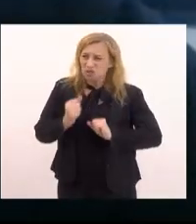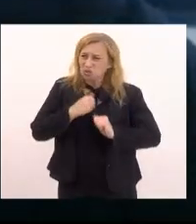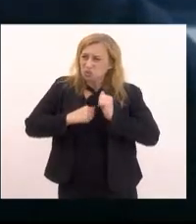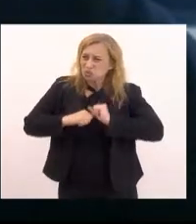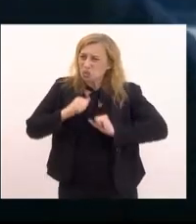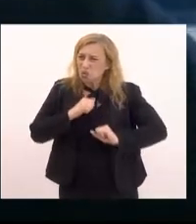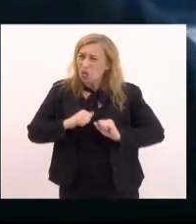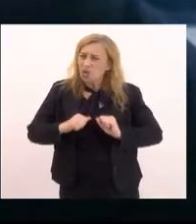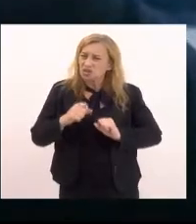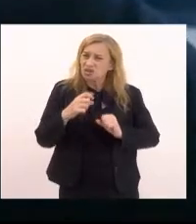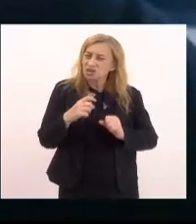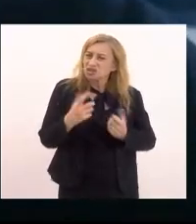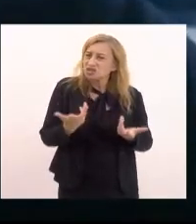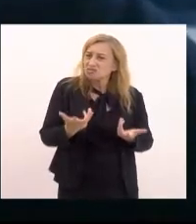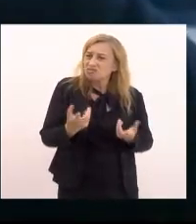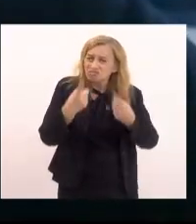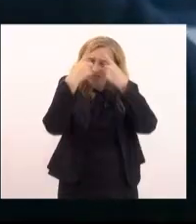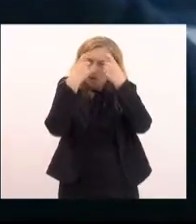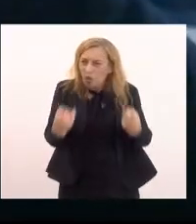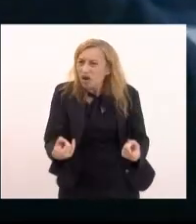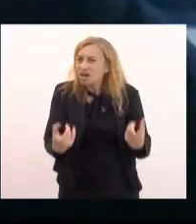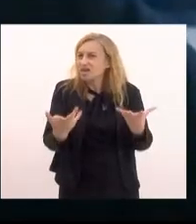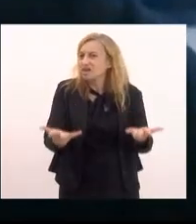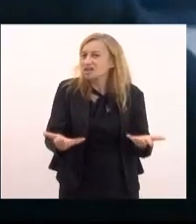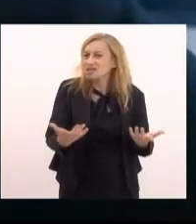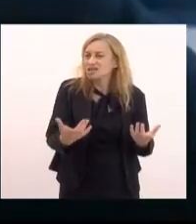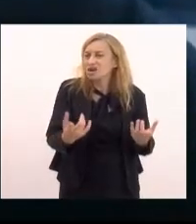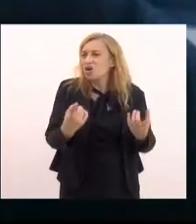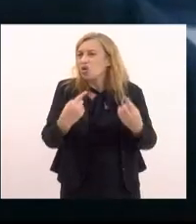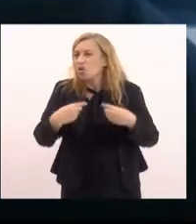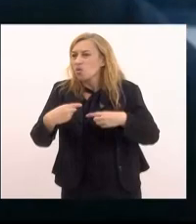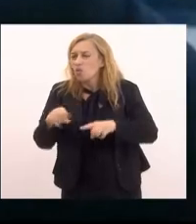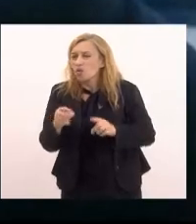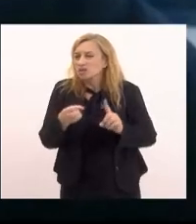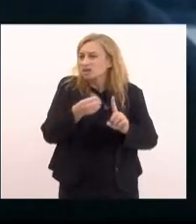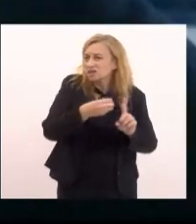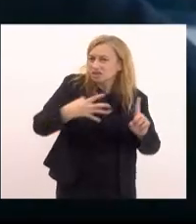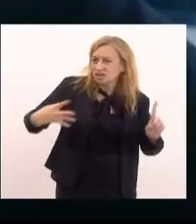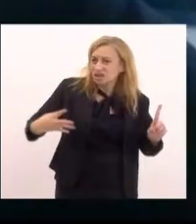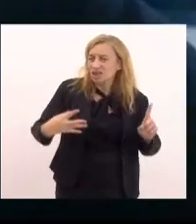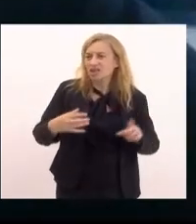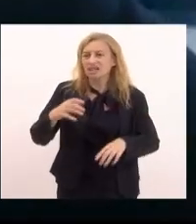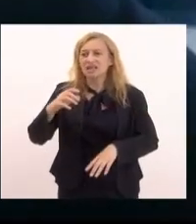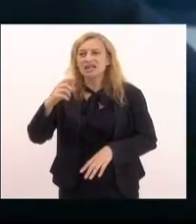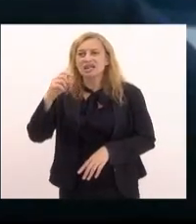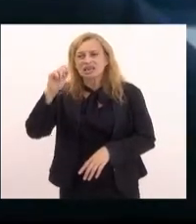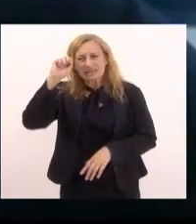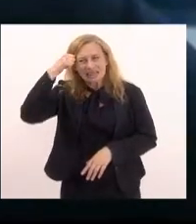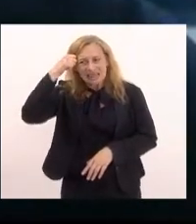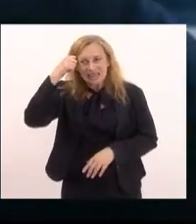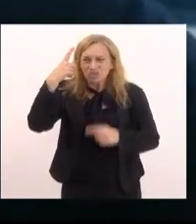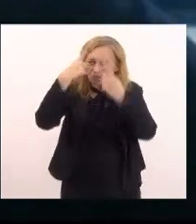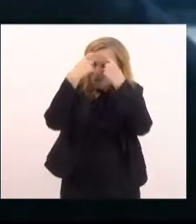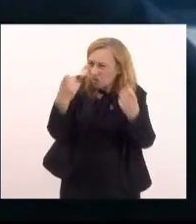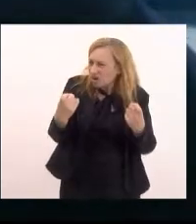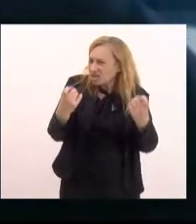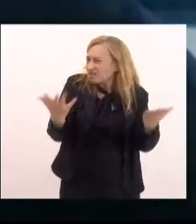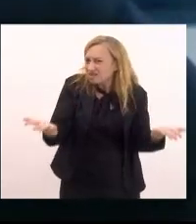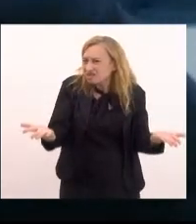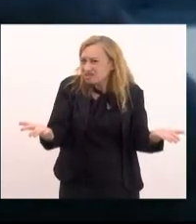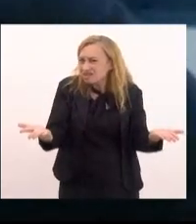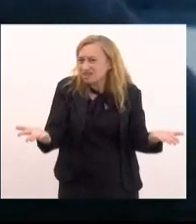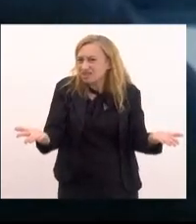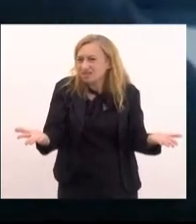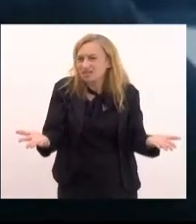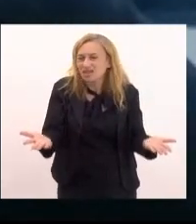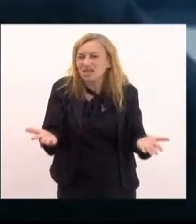de desinformação. Ódio contra LGBTs, contra negros, contra exilados.